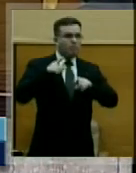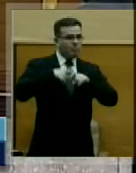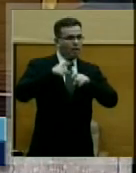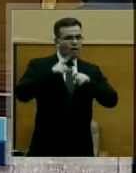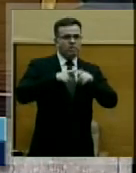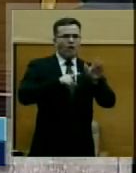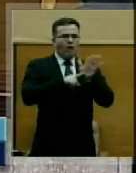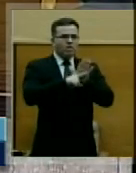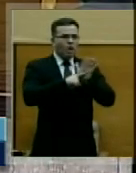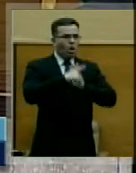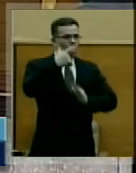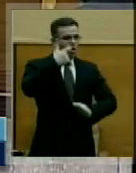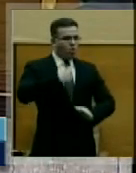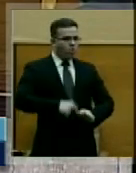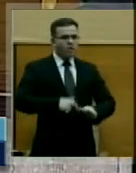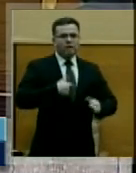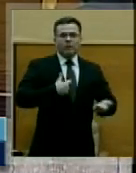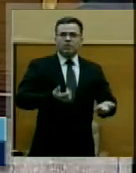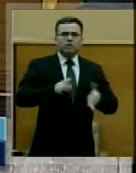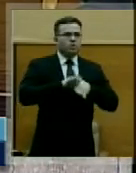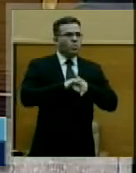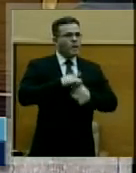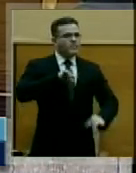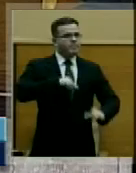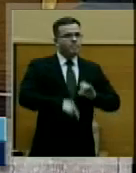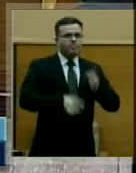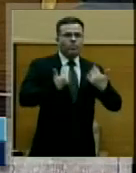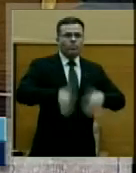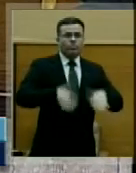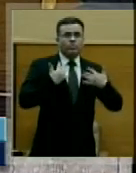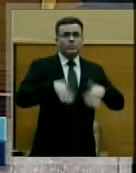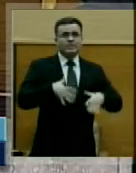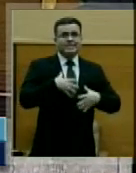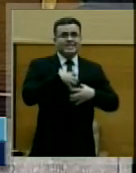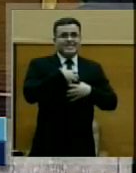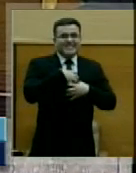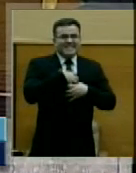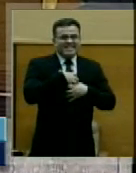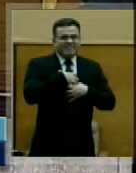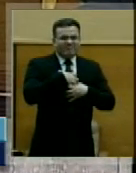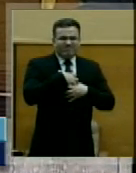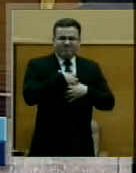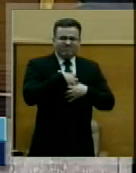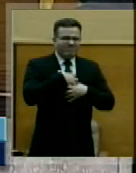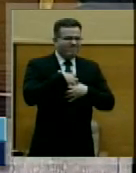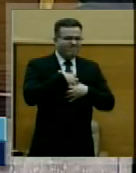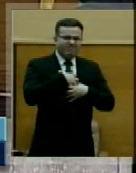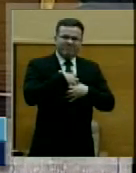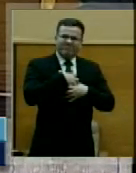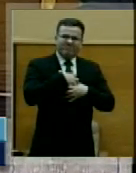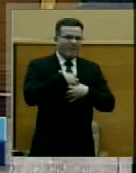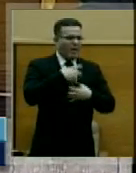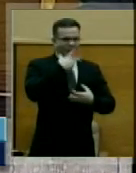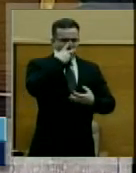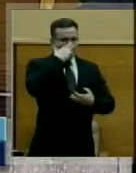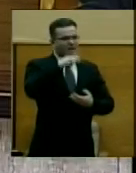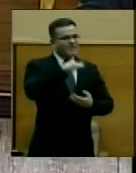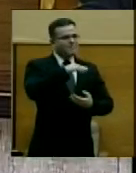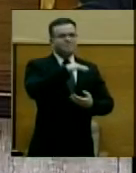doença crônica, de uma doença degenerativa, a gente praticamente recebe isso como uma sentença de